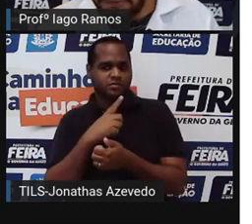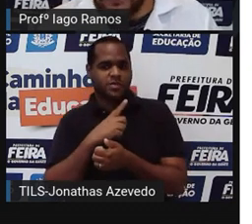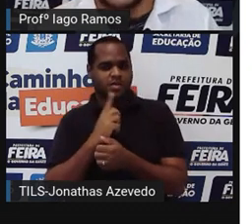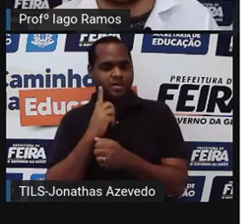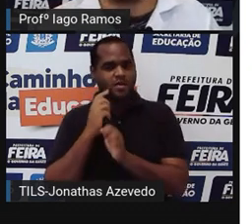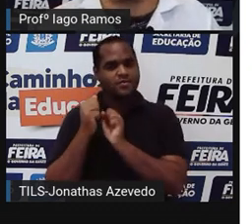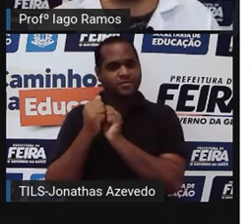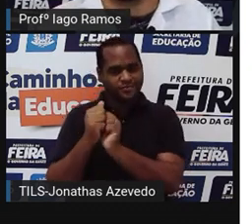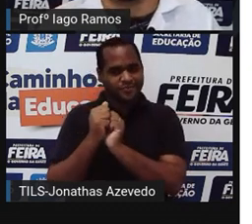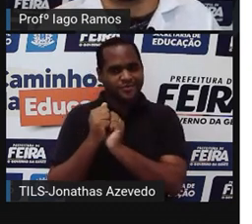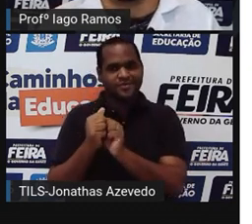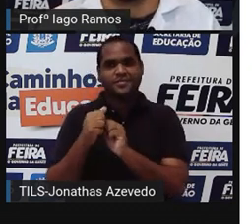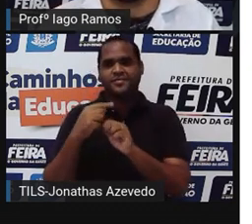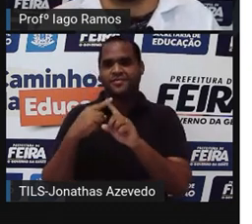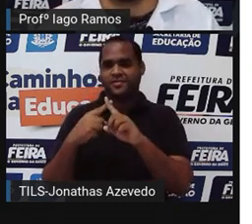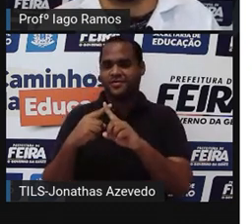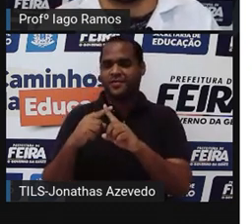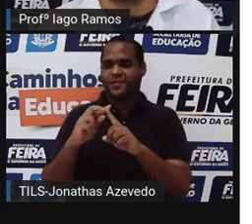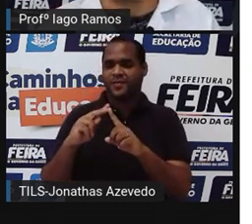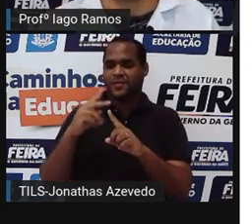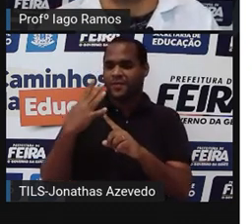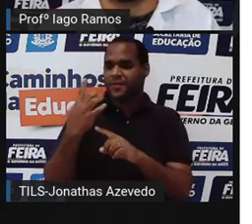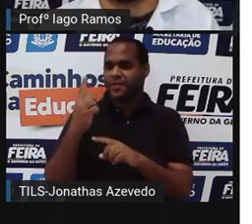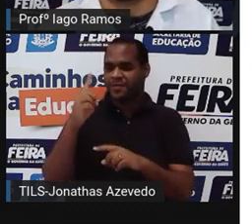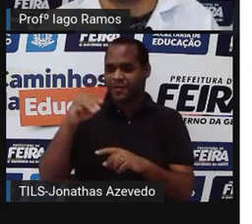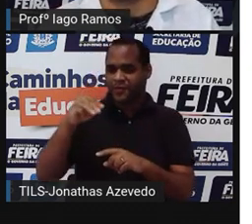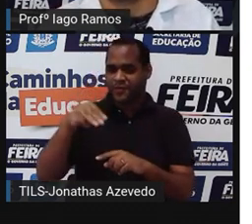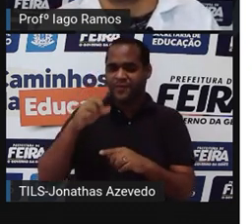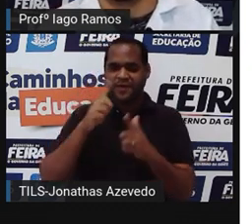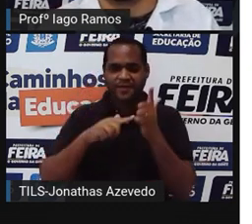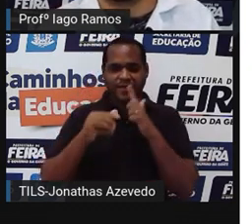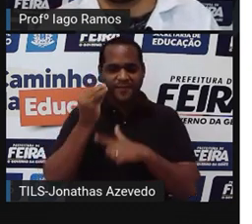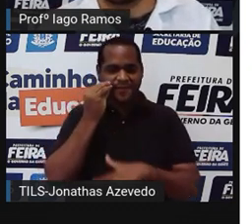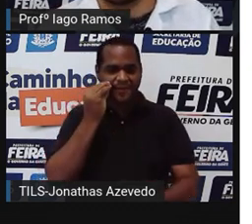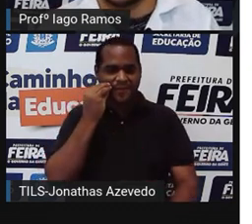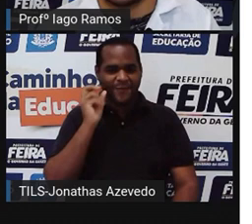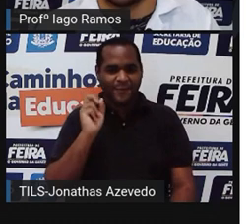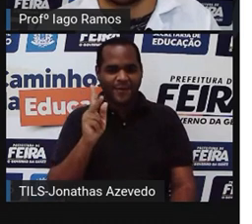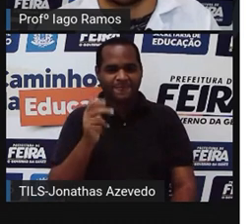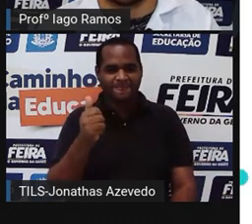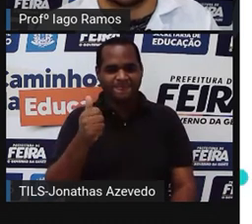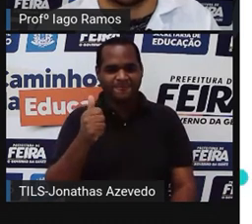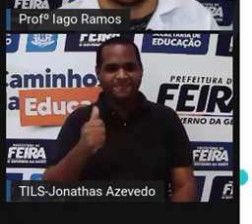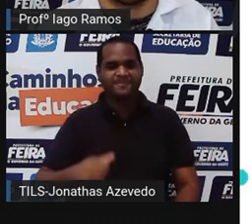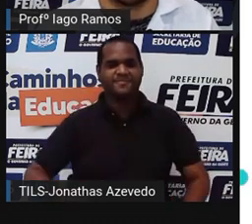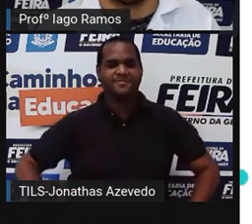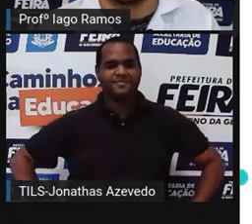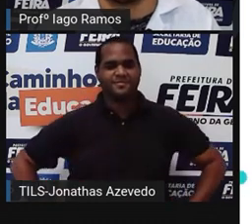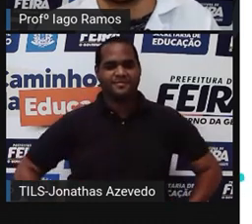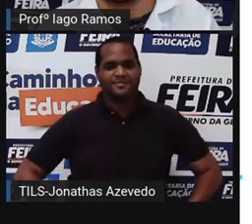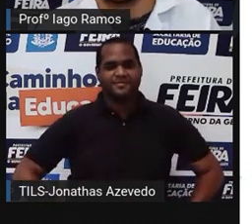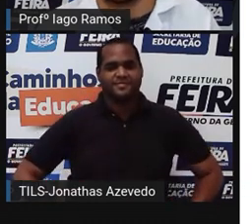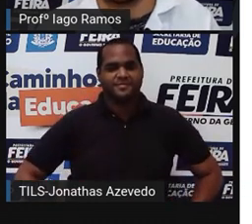acompanhando x ao quadrado, beleza? Então vou te dar aí um minutinho para você tentar descobrir, tá bom?